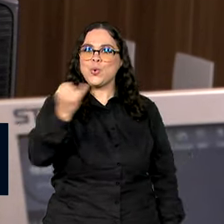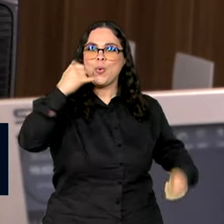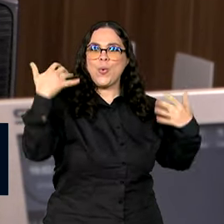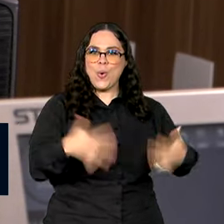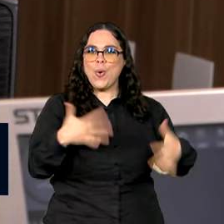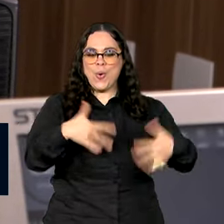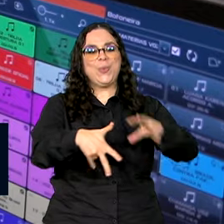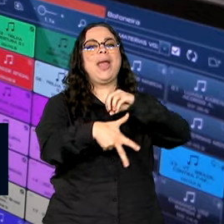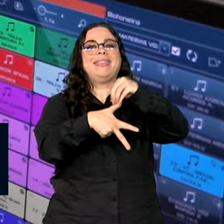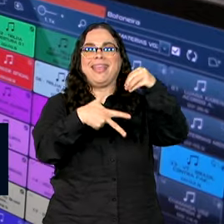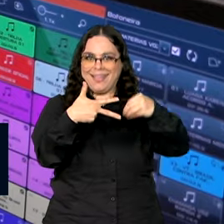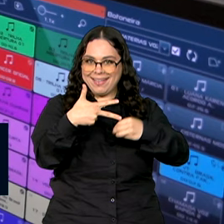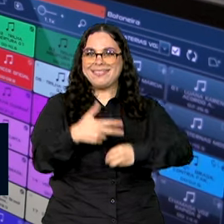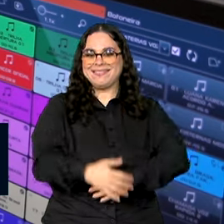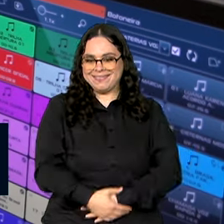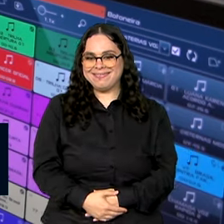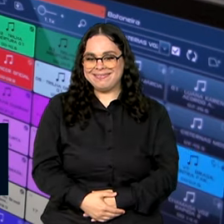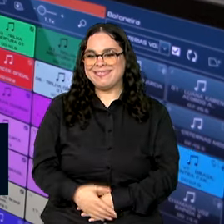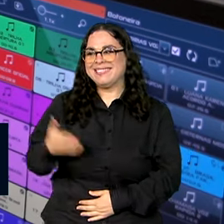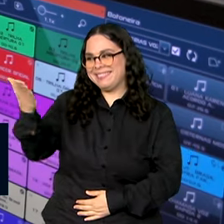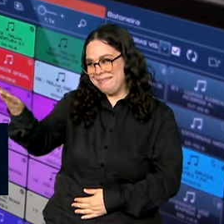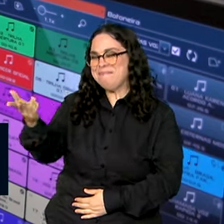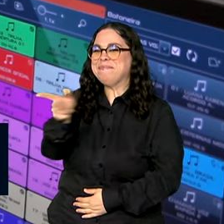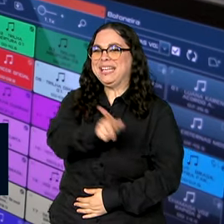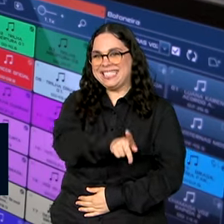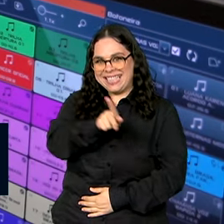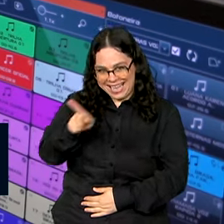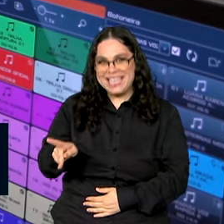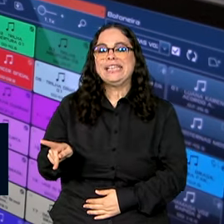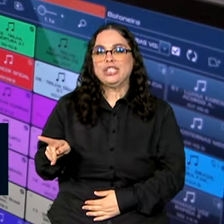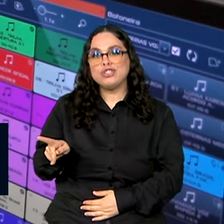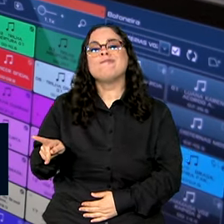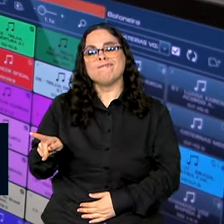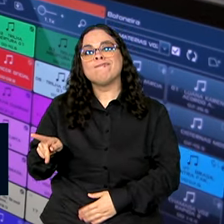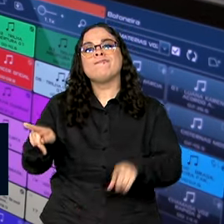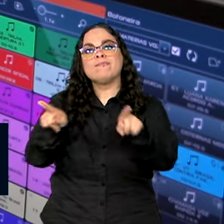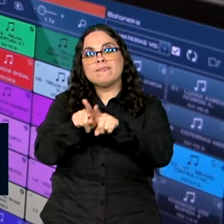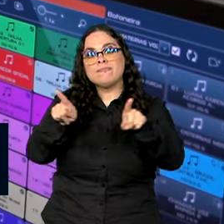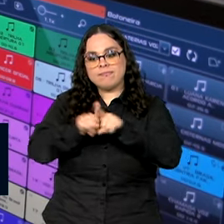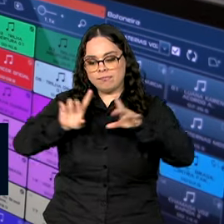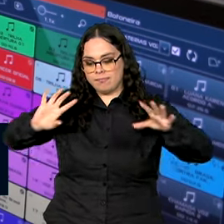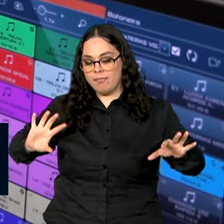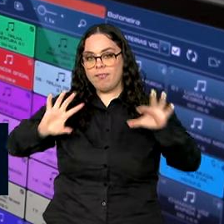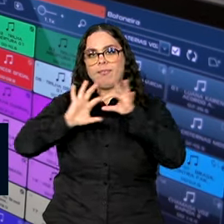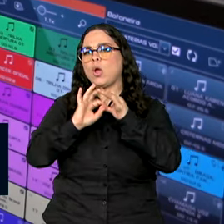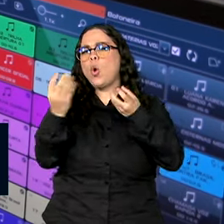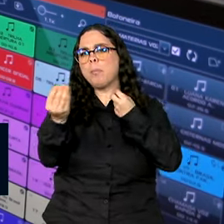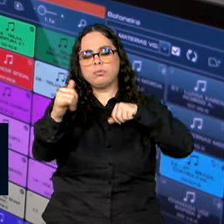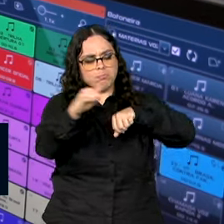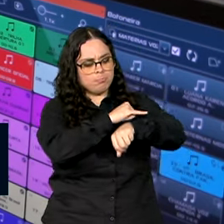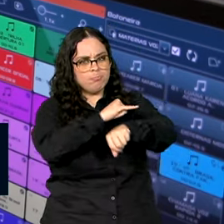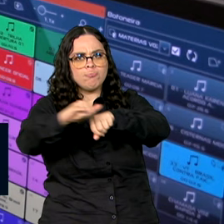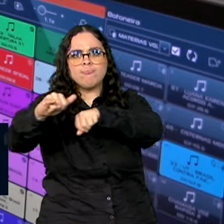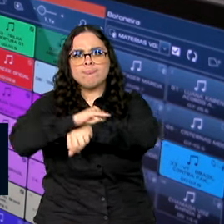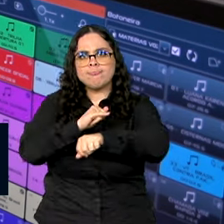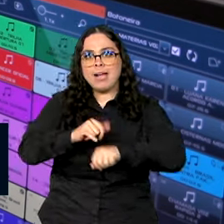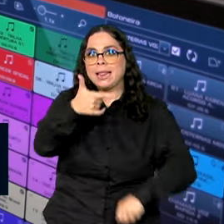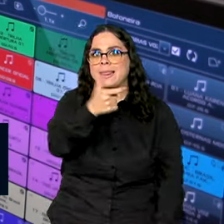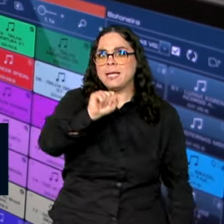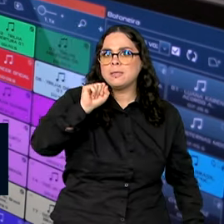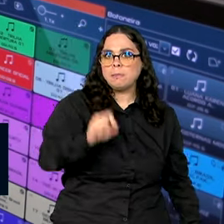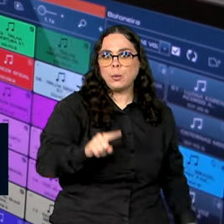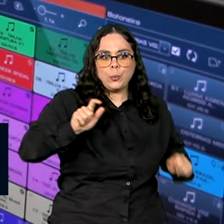Enem Enem o presidente Vamos então falar um pouco dessa logística né são 10.000 locais de